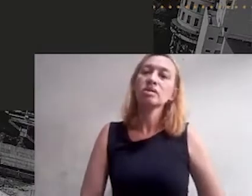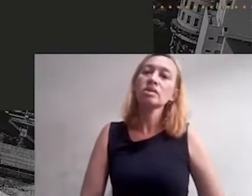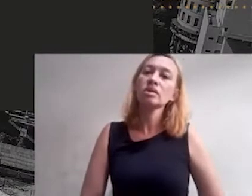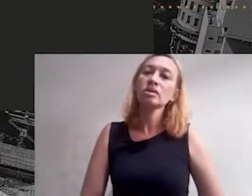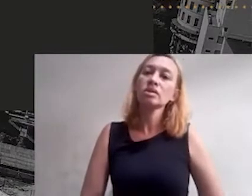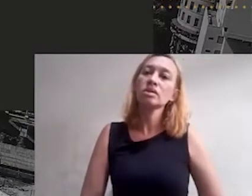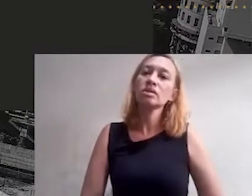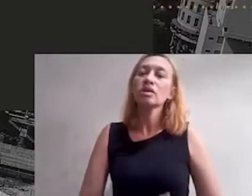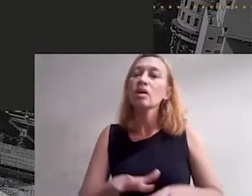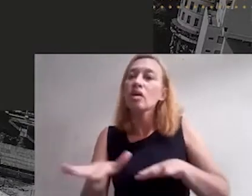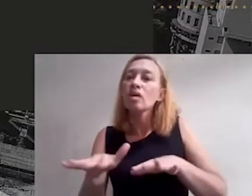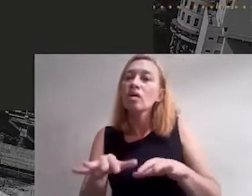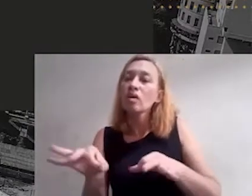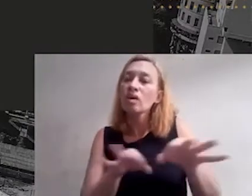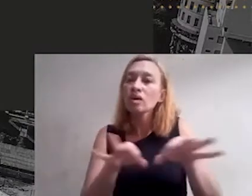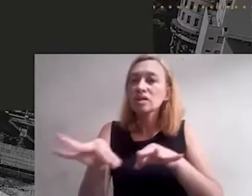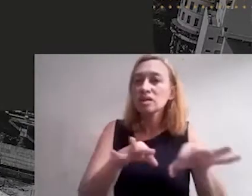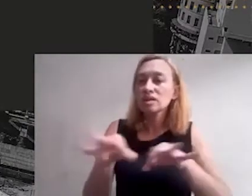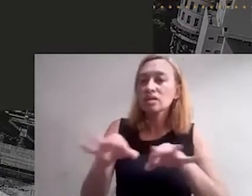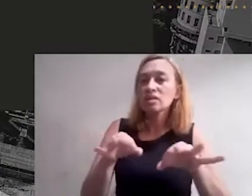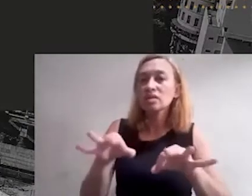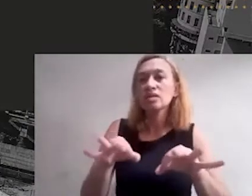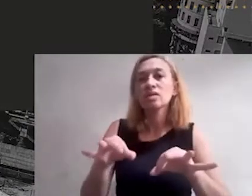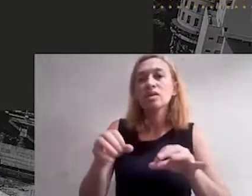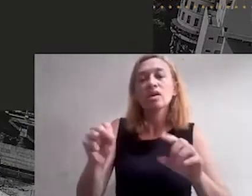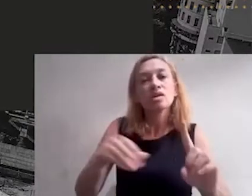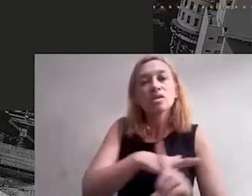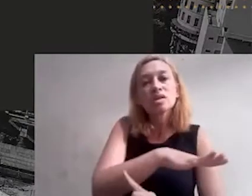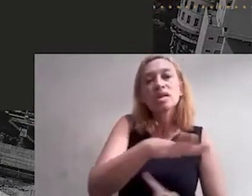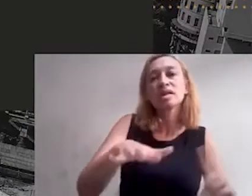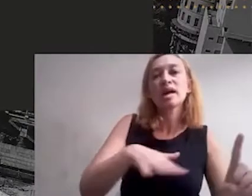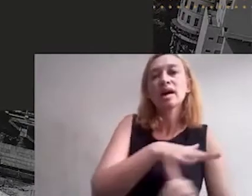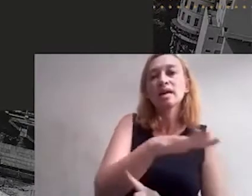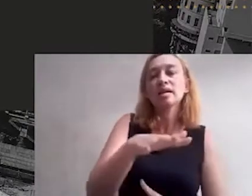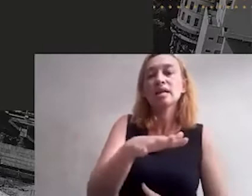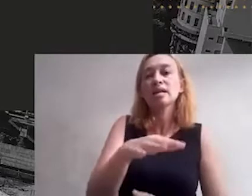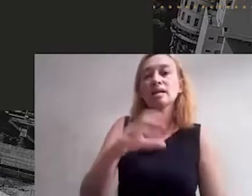empresas responsáveis e cidadãos de uma maneira geral.